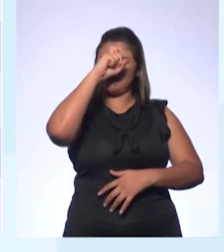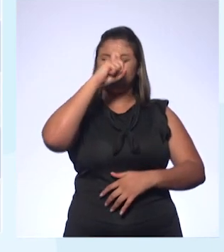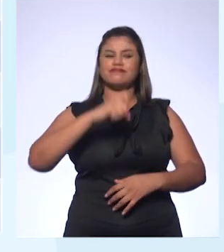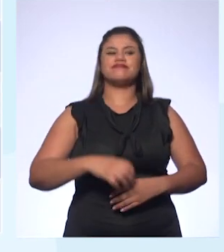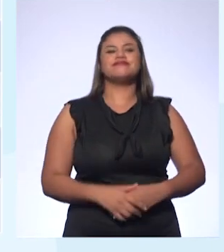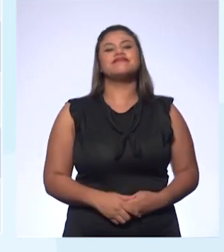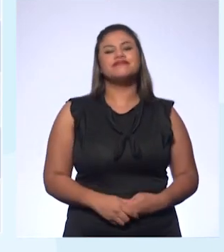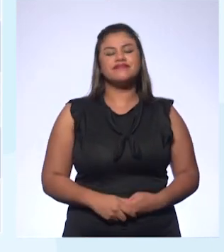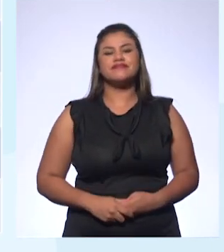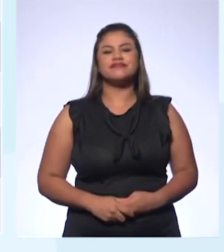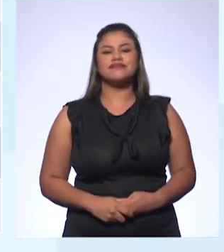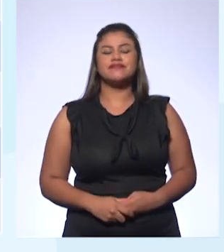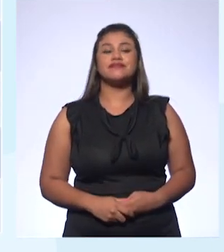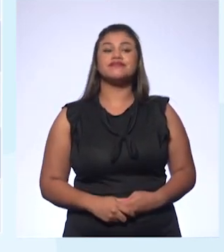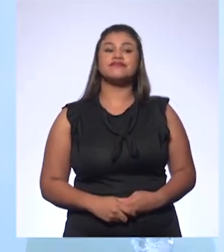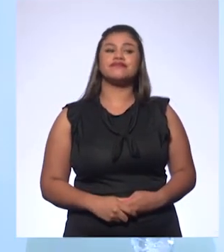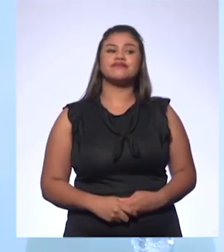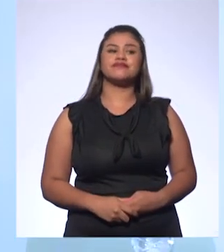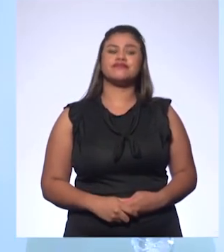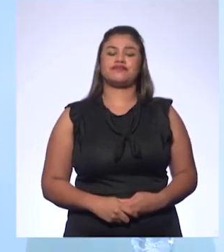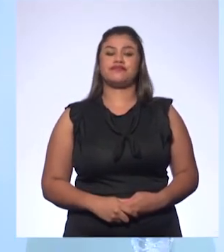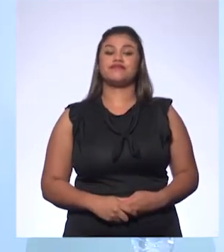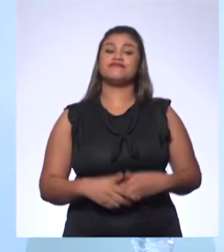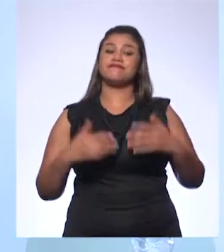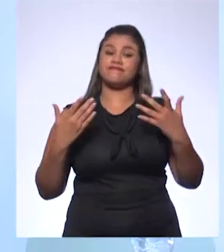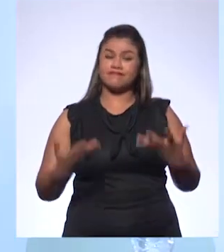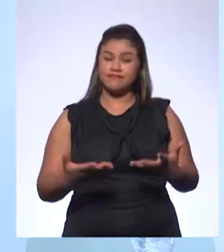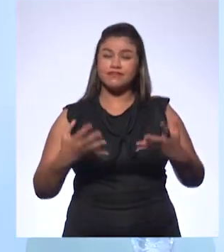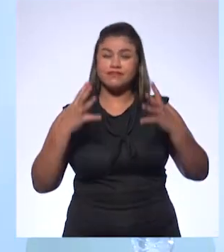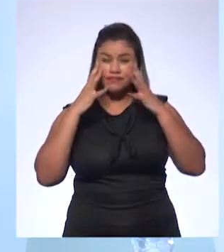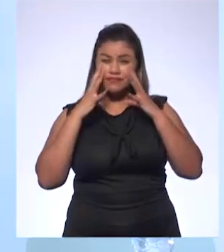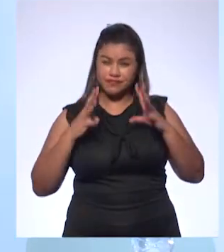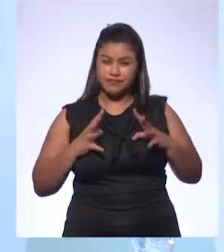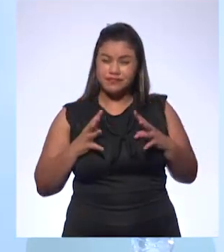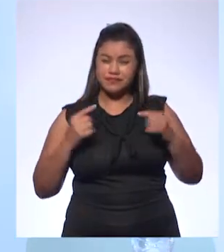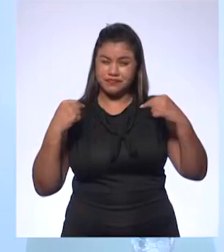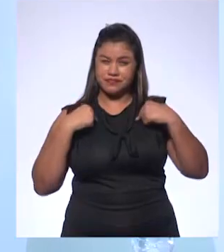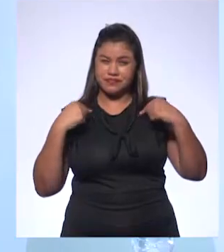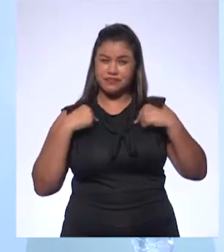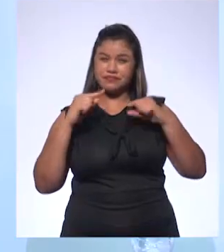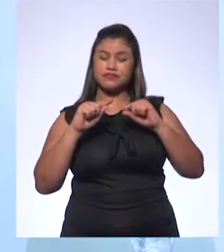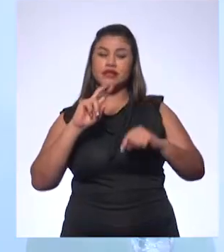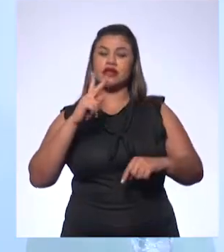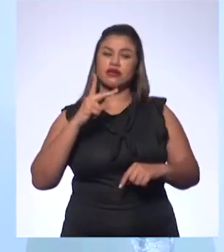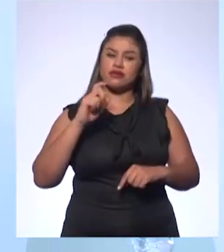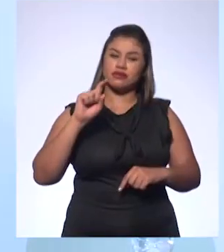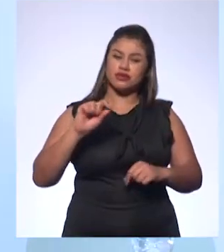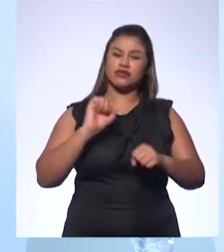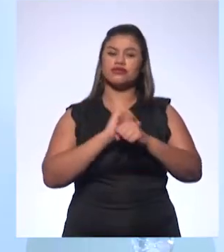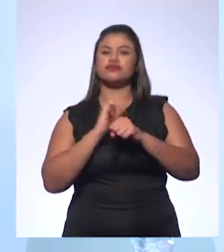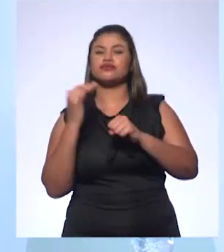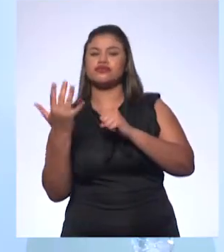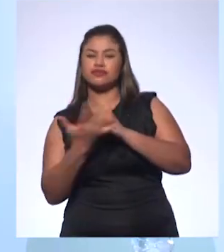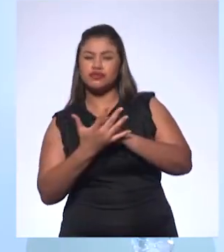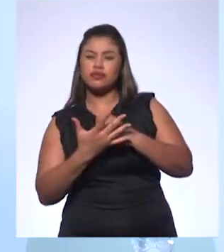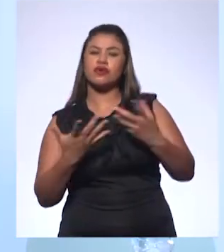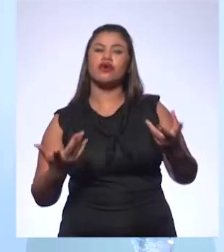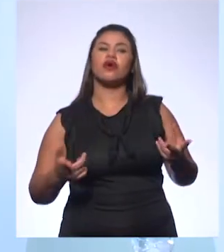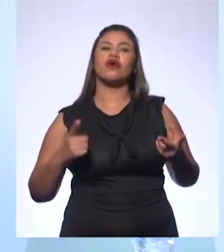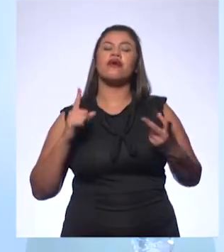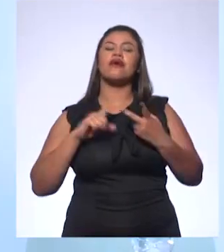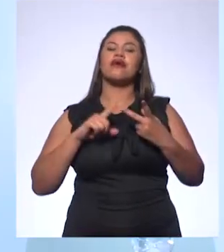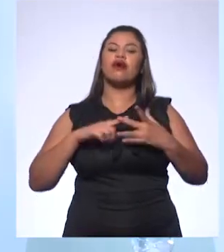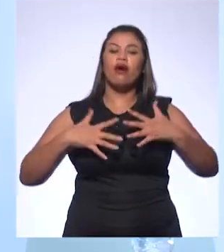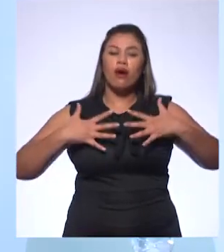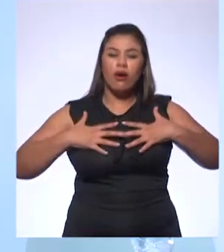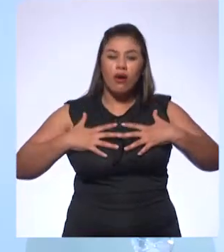situação. Gente, volta aqui um pouquinho para mim, né? Porque aí fala da H1N1, fala da Covid-19, fala da questão da